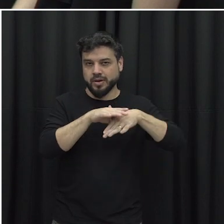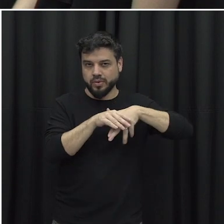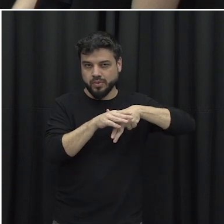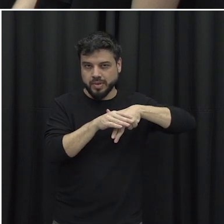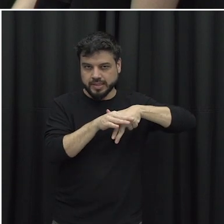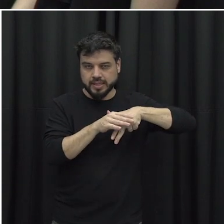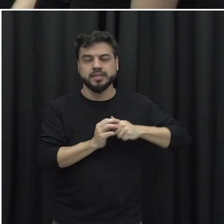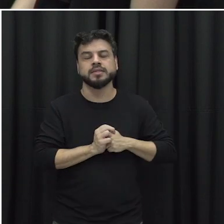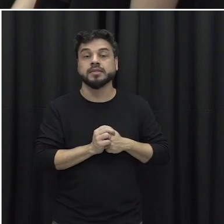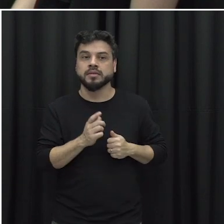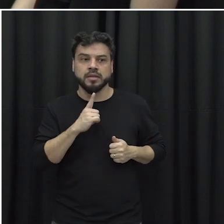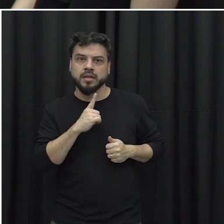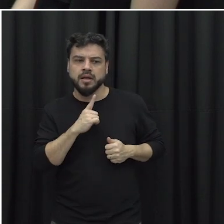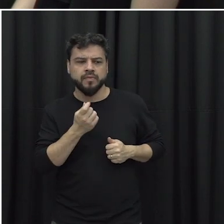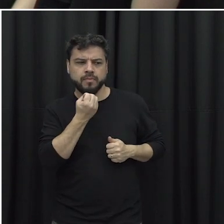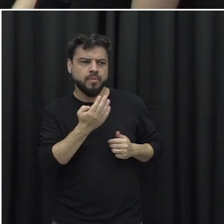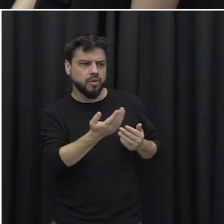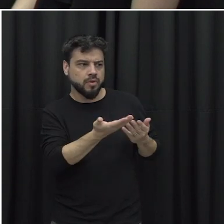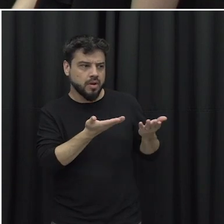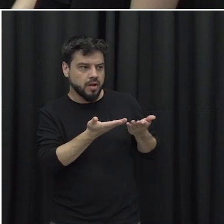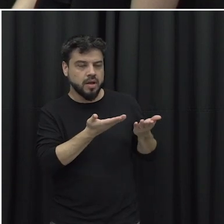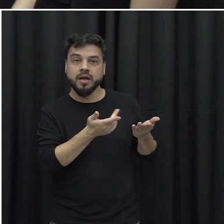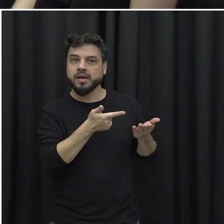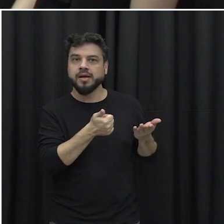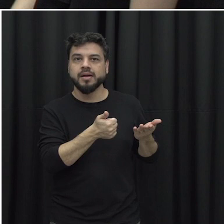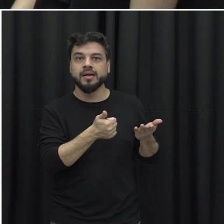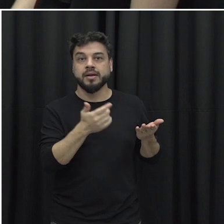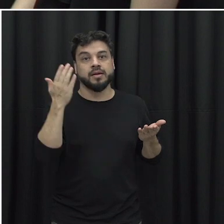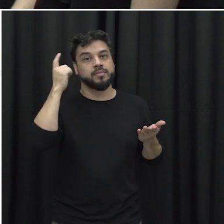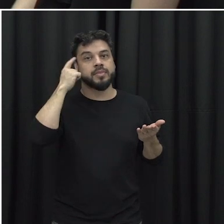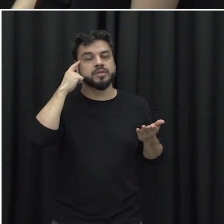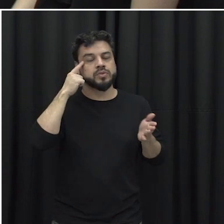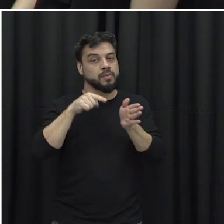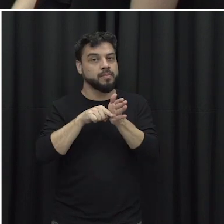gente teve uma boa resposta inicial dele, a gente acabou partindo para uma pesquisa mais